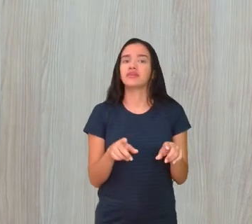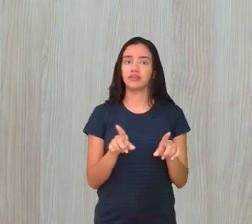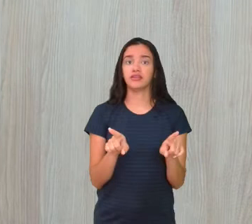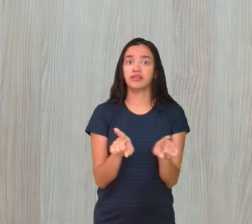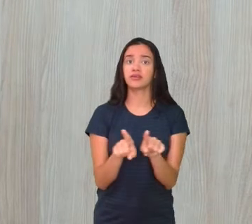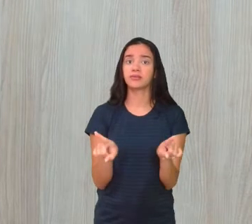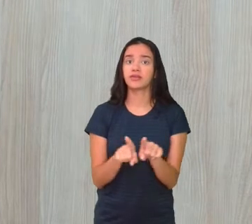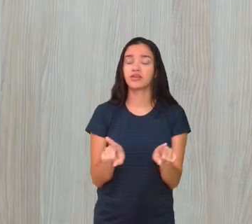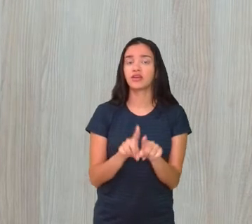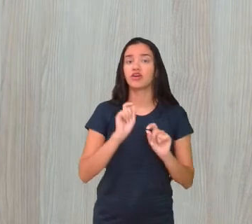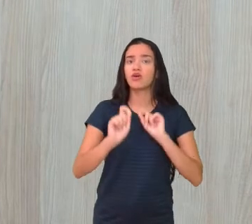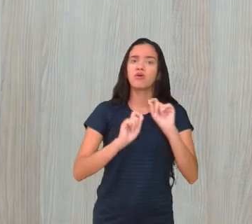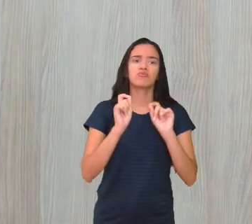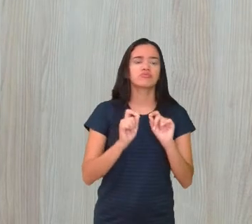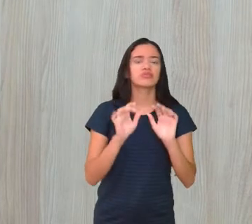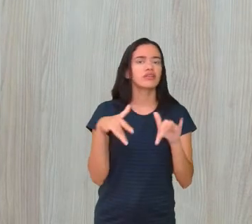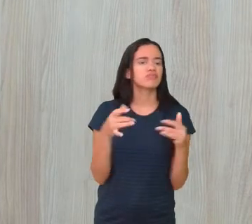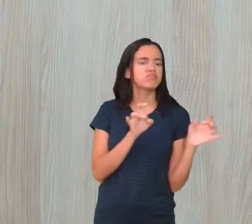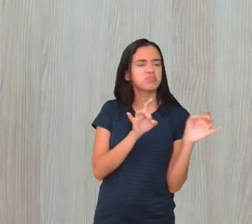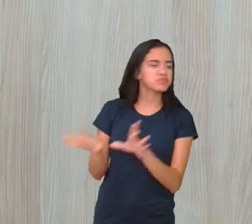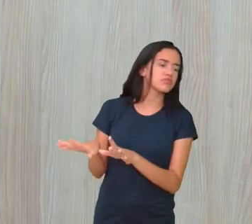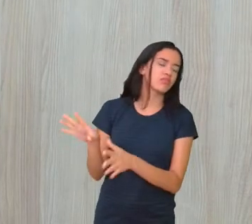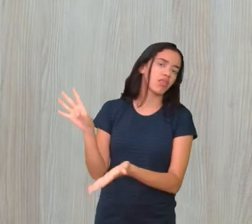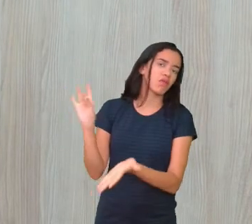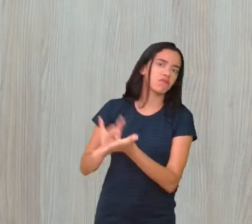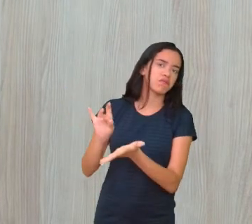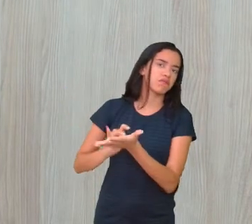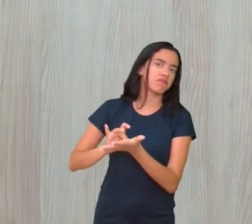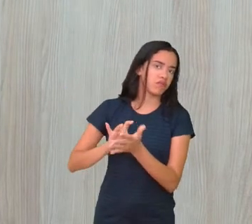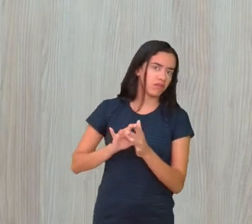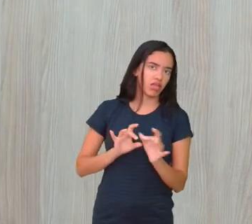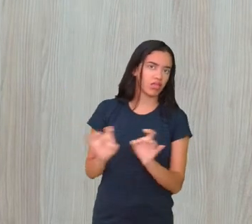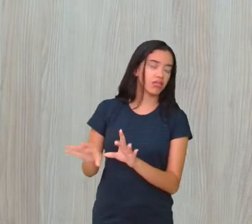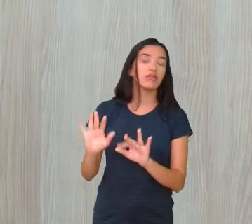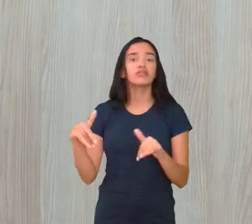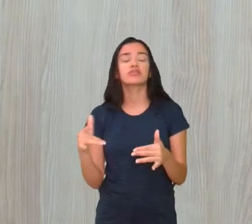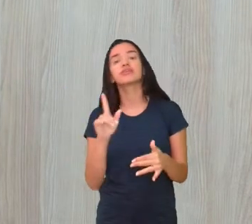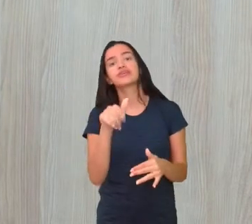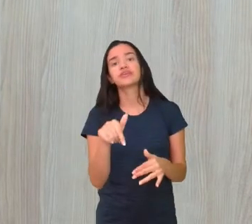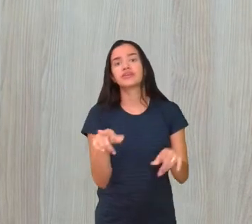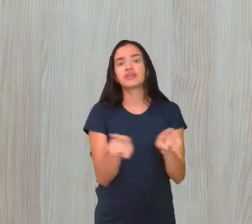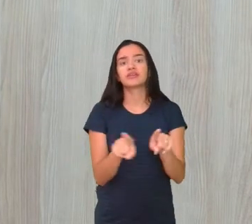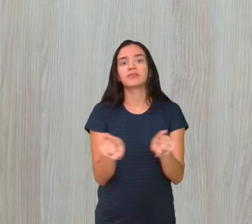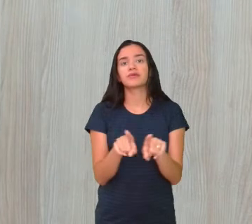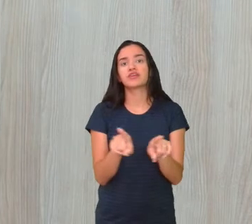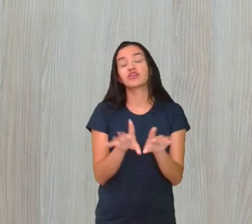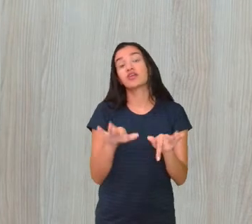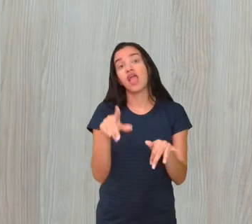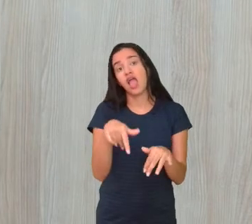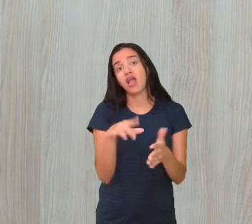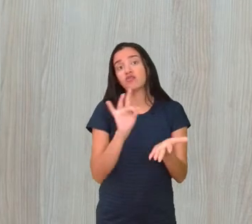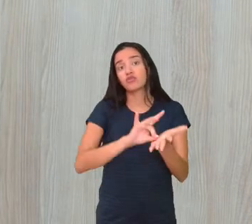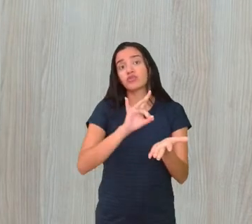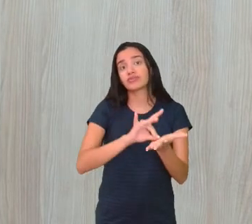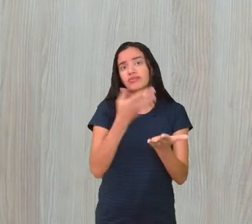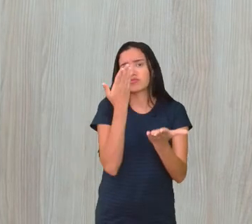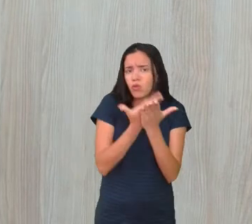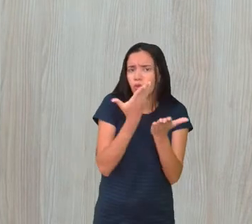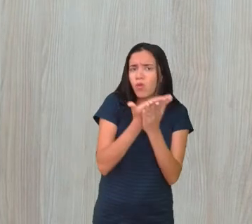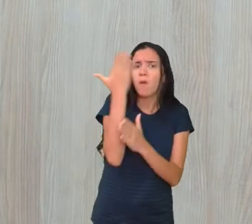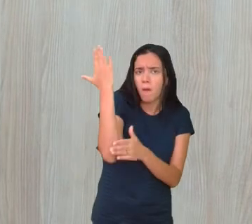mesmo, né, de ignorar os fatos, né, ignorante pelo fato de ignorar o fato de que existem